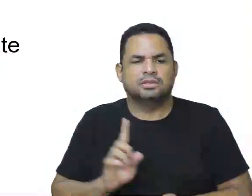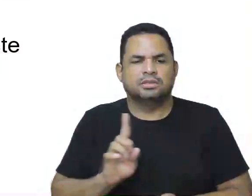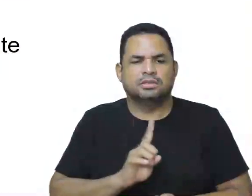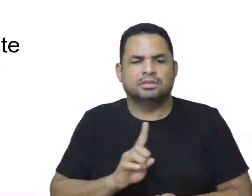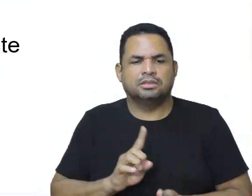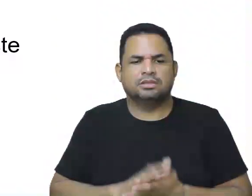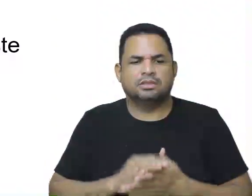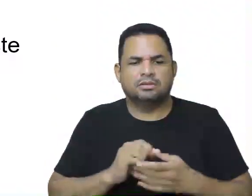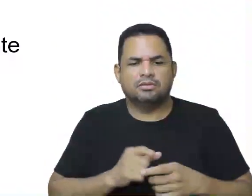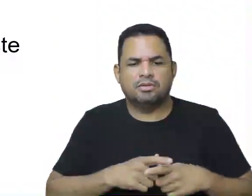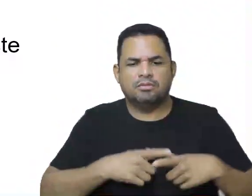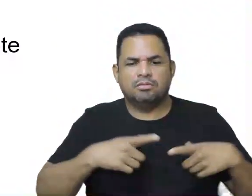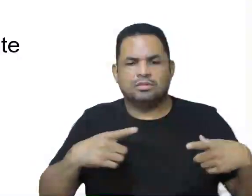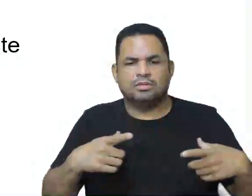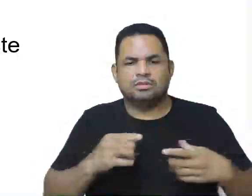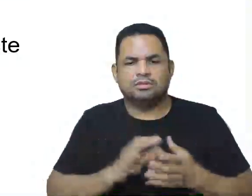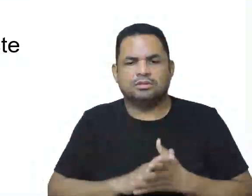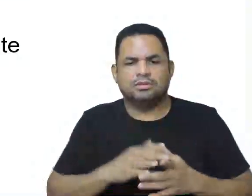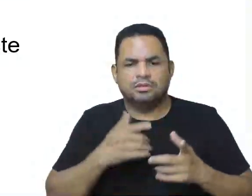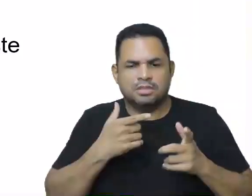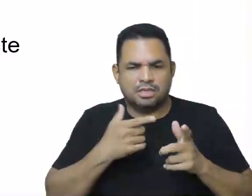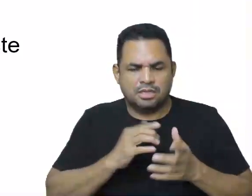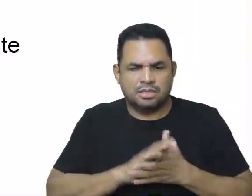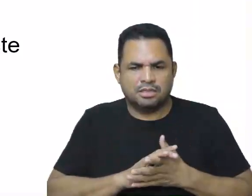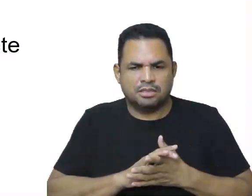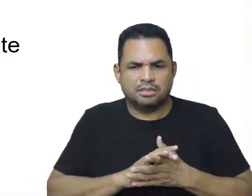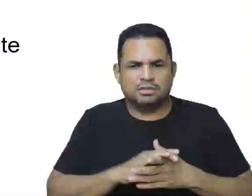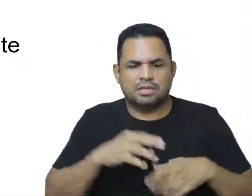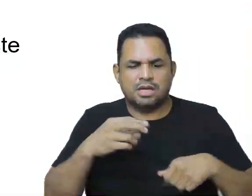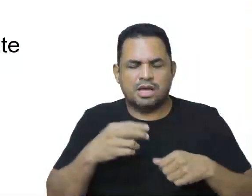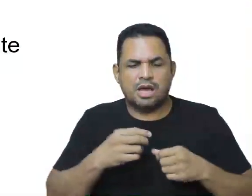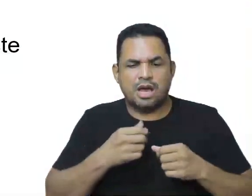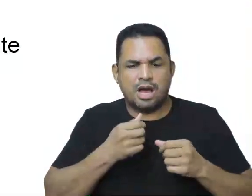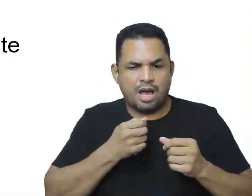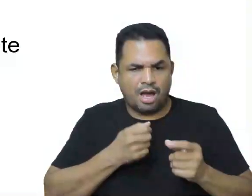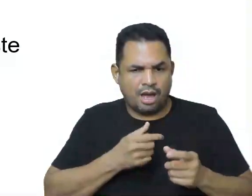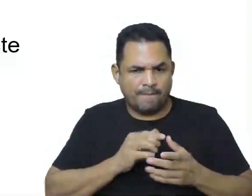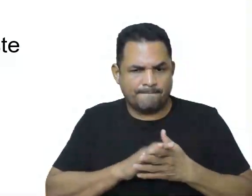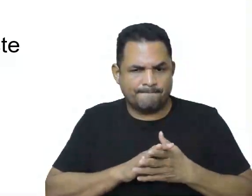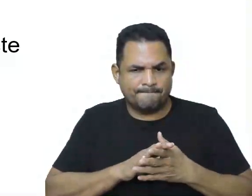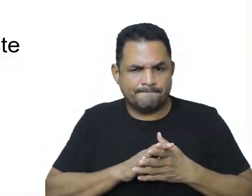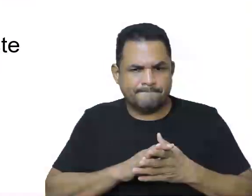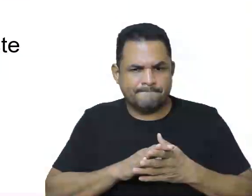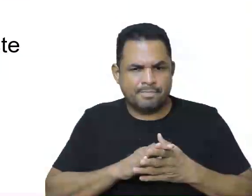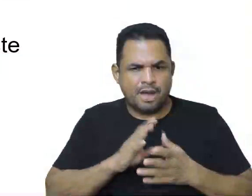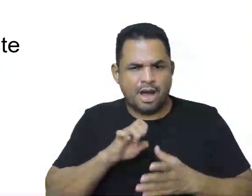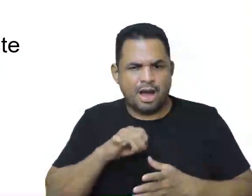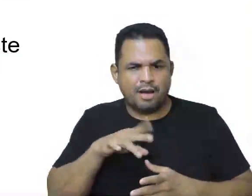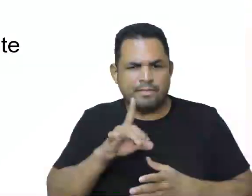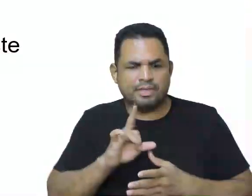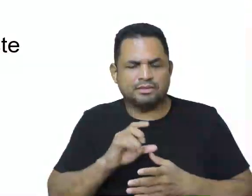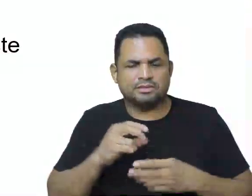das armas nucleares. E eu tenho a alternativa aí ainda das questões dos países